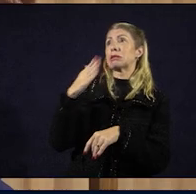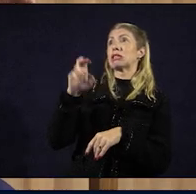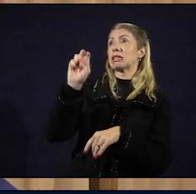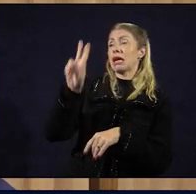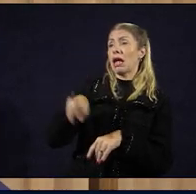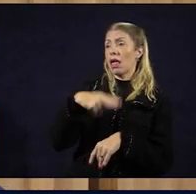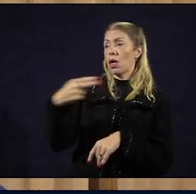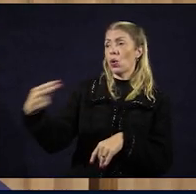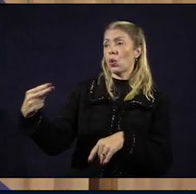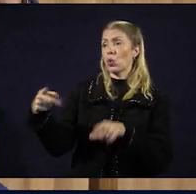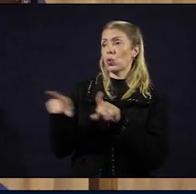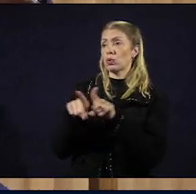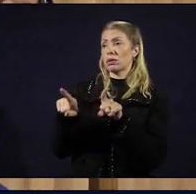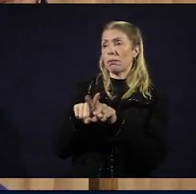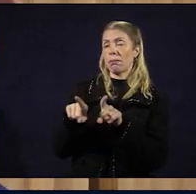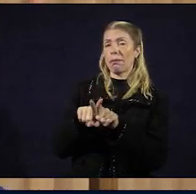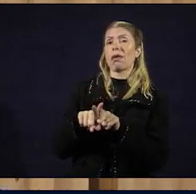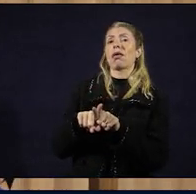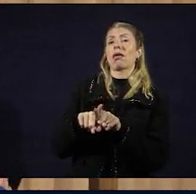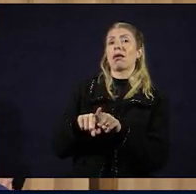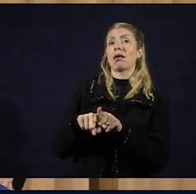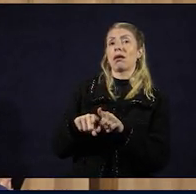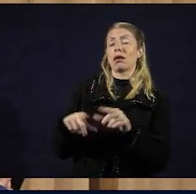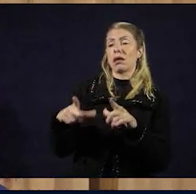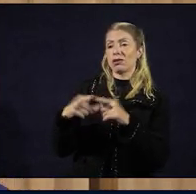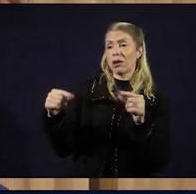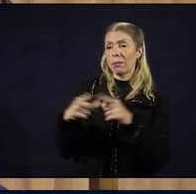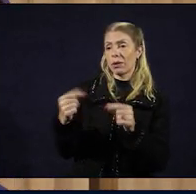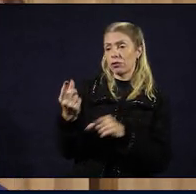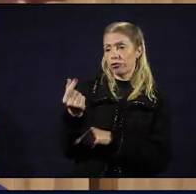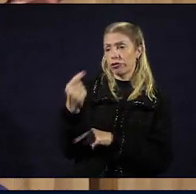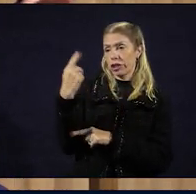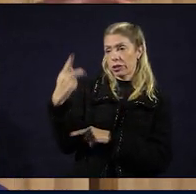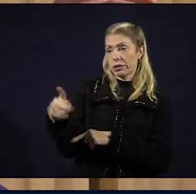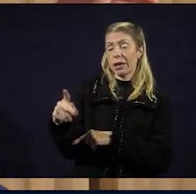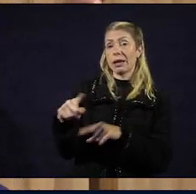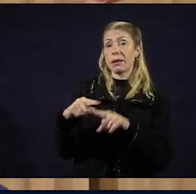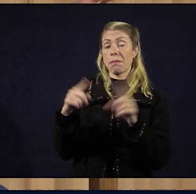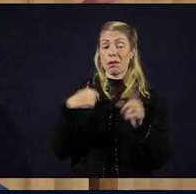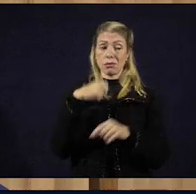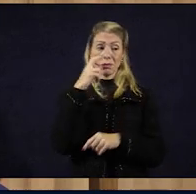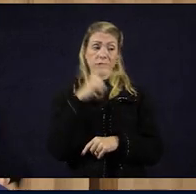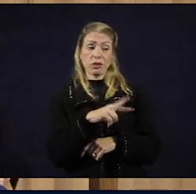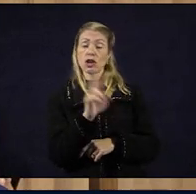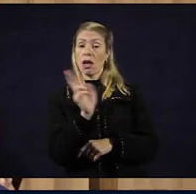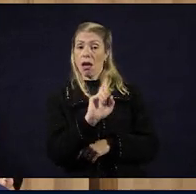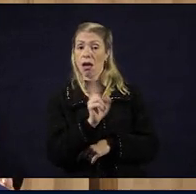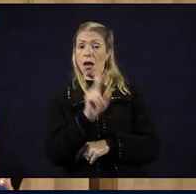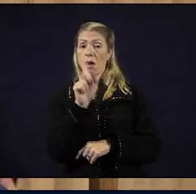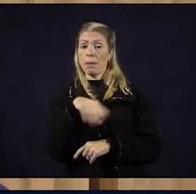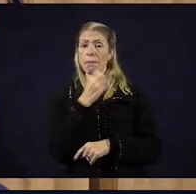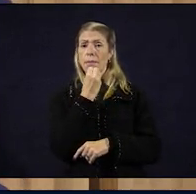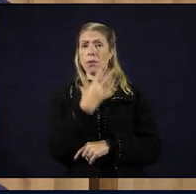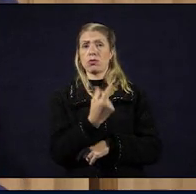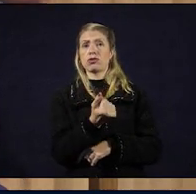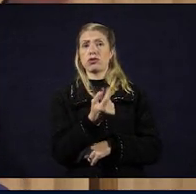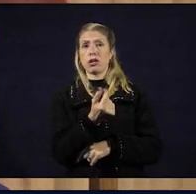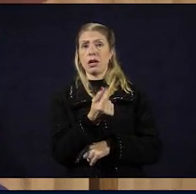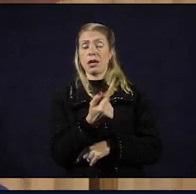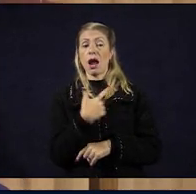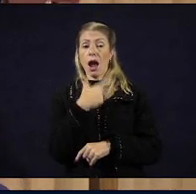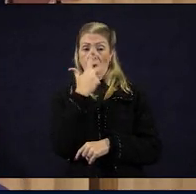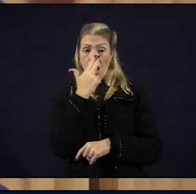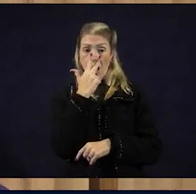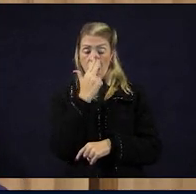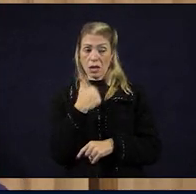do palco pelo contrário eu acho que ainda tem muita incerteza nessas moedas agora eu vejo real como uma boa moeda globalmente é de novo a